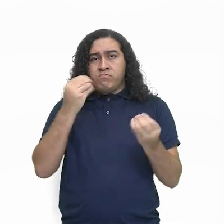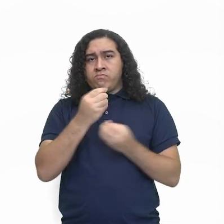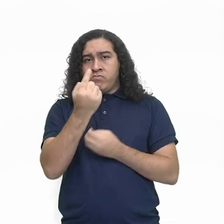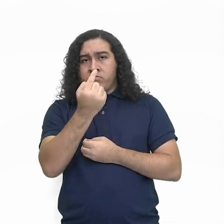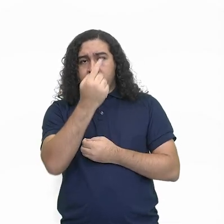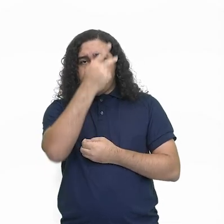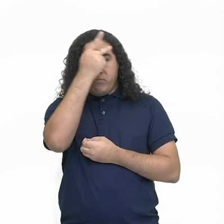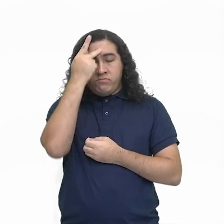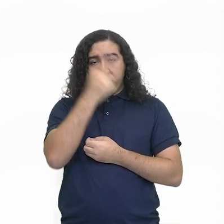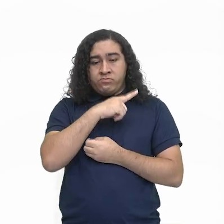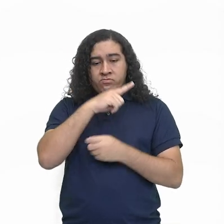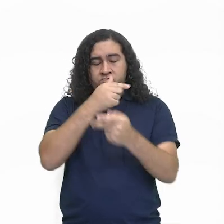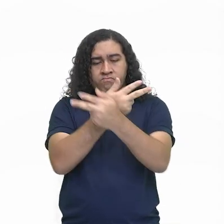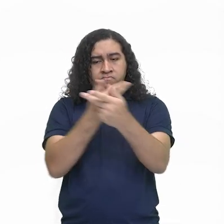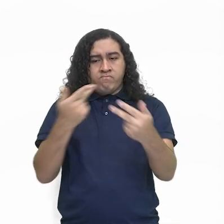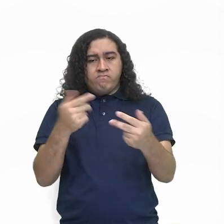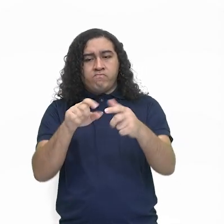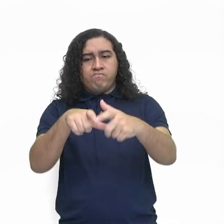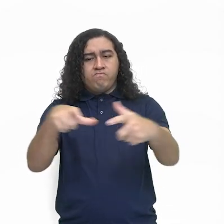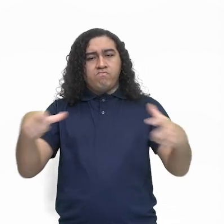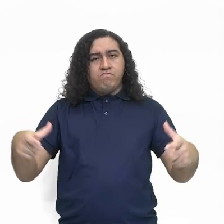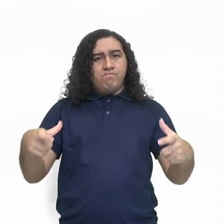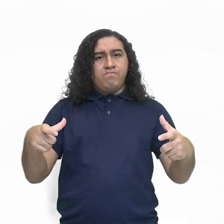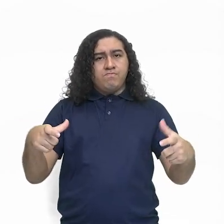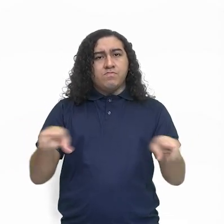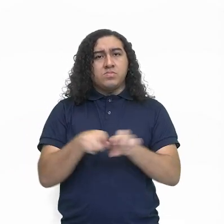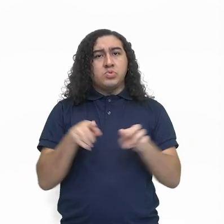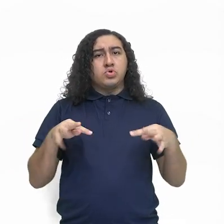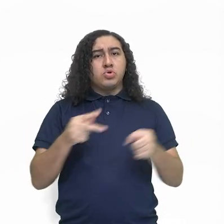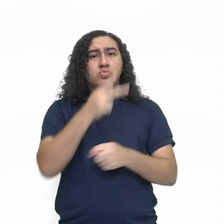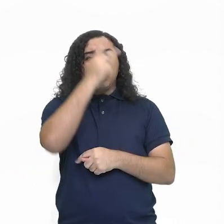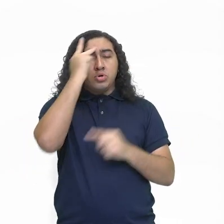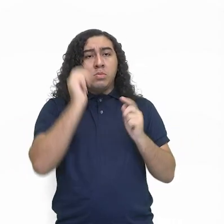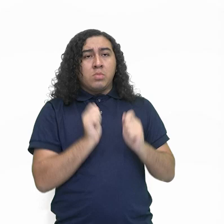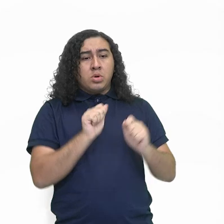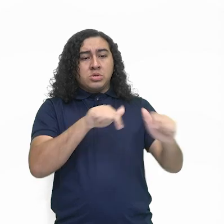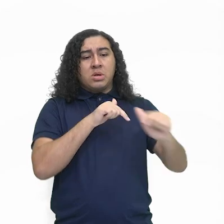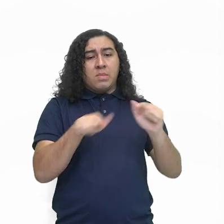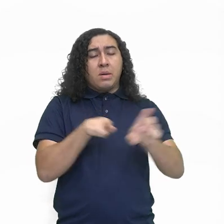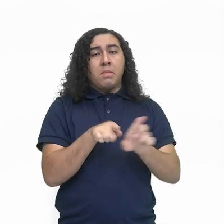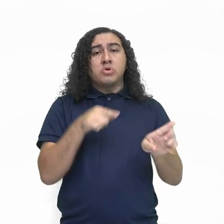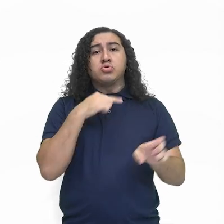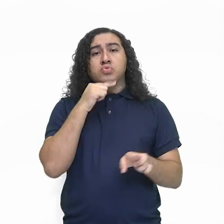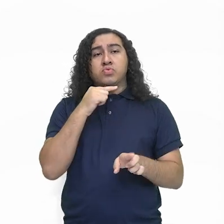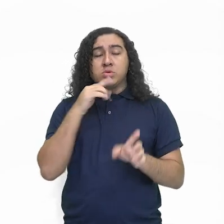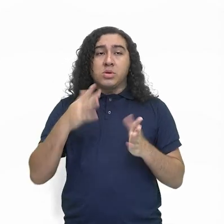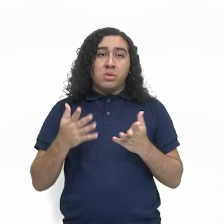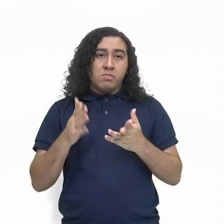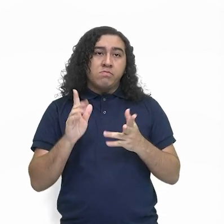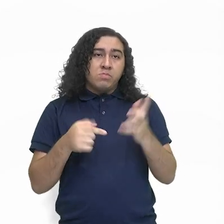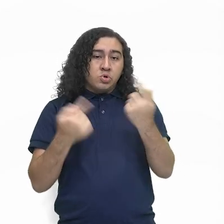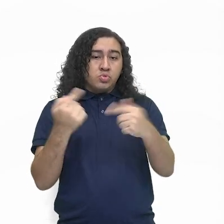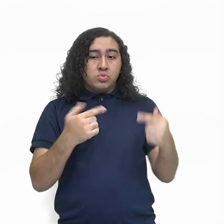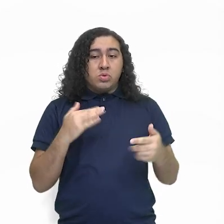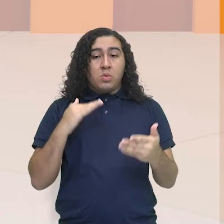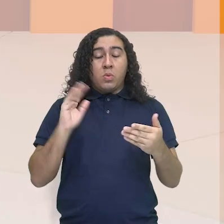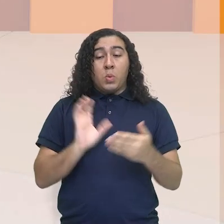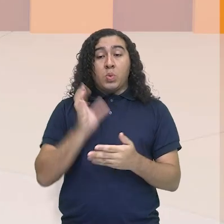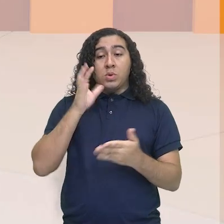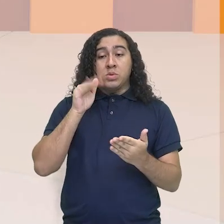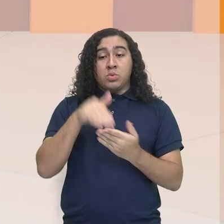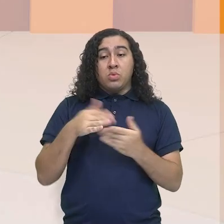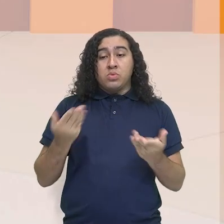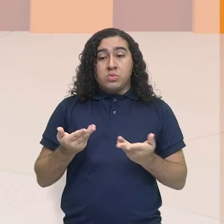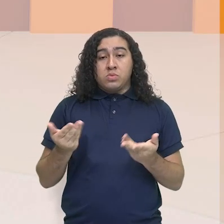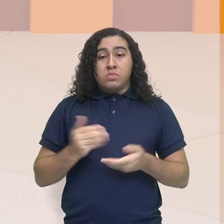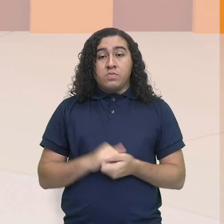uma pessoa ser dona de muita coisa, né, e todo mundo aqui podendo trabalhar e não consegue trabalhar, então é uma discussão que está acontecendo. Bom,